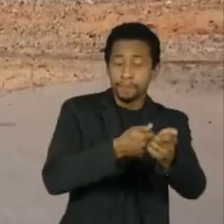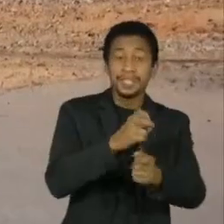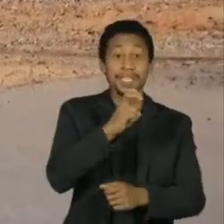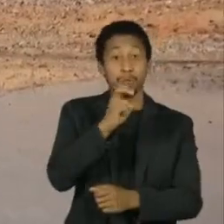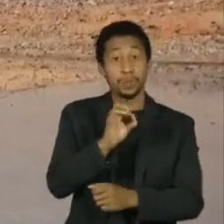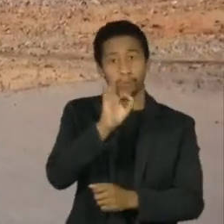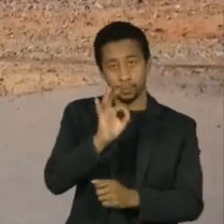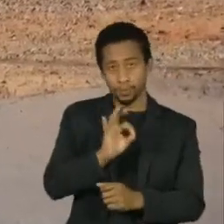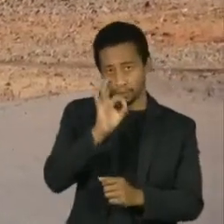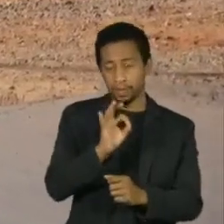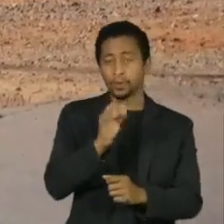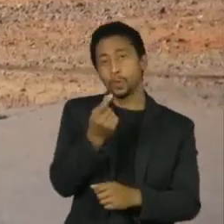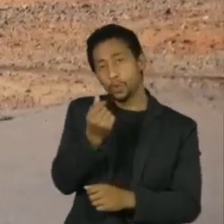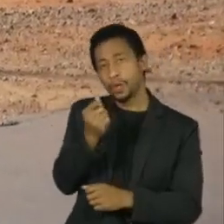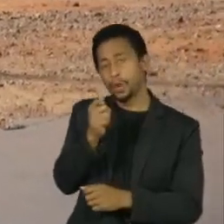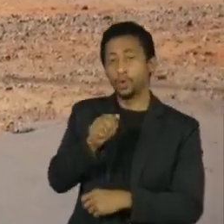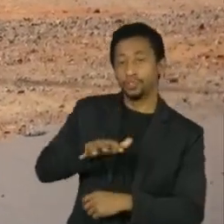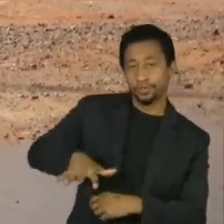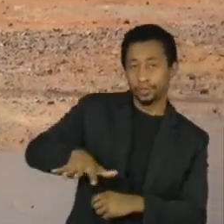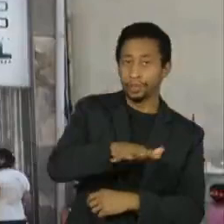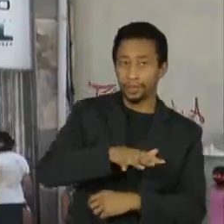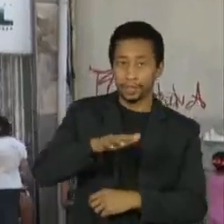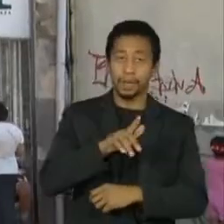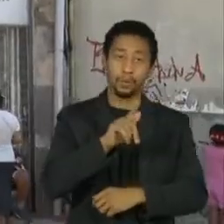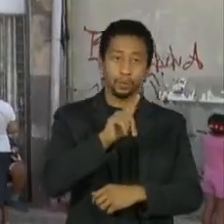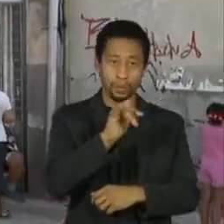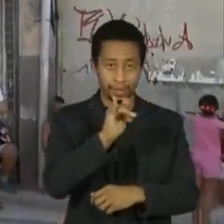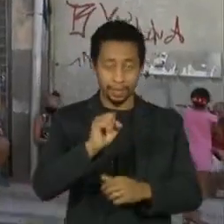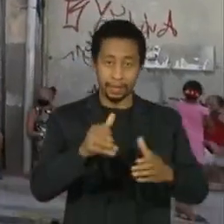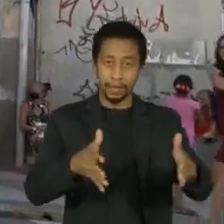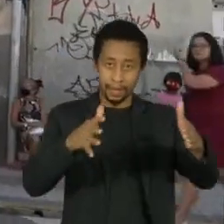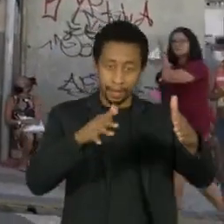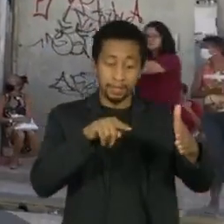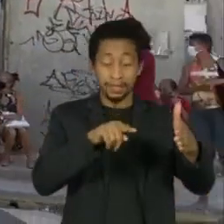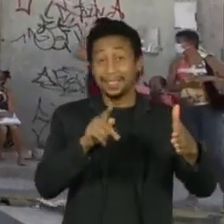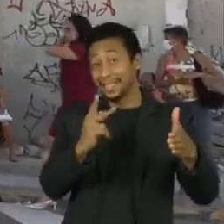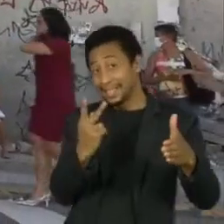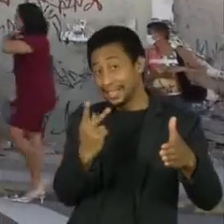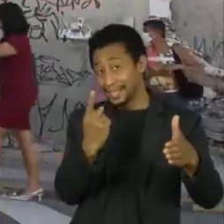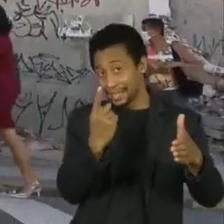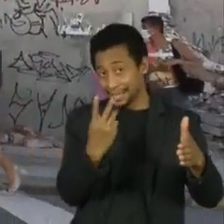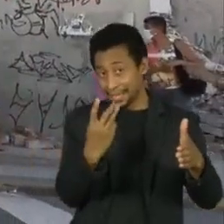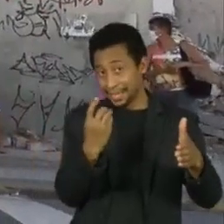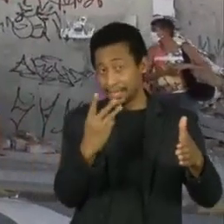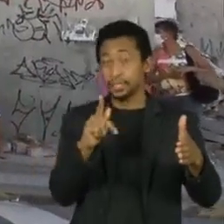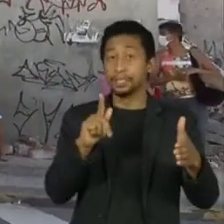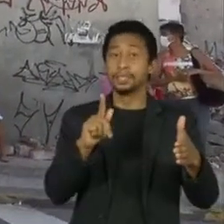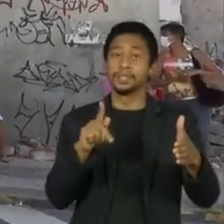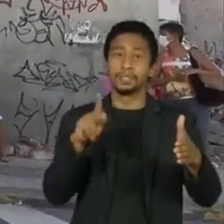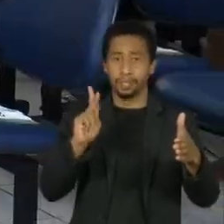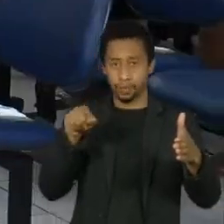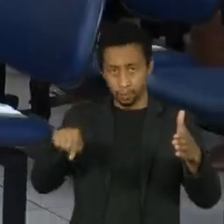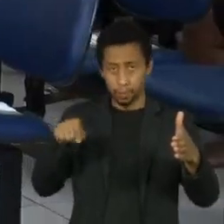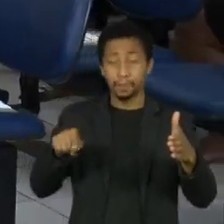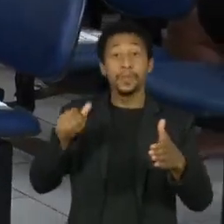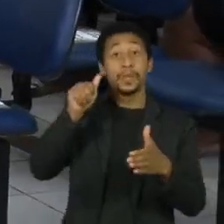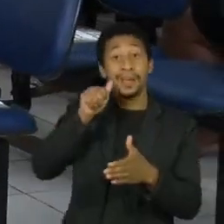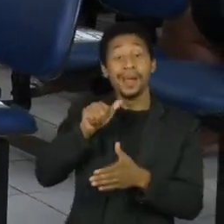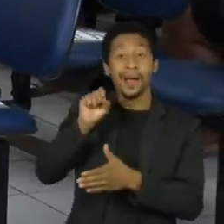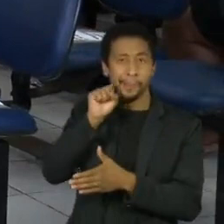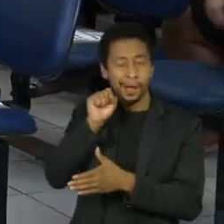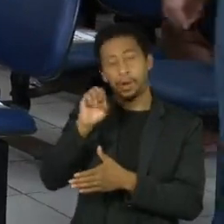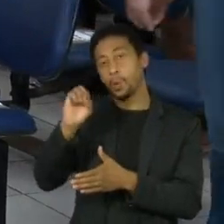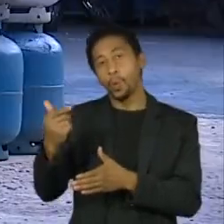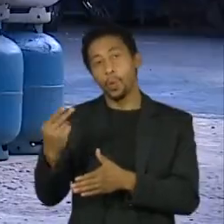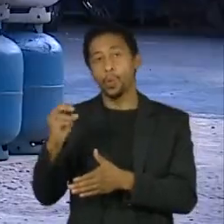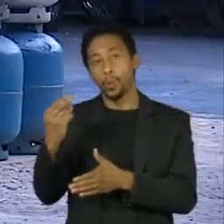cento do preço médio Nacional do botijão de 13kg o auxílio será pago preferencialmente a mulher responsável pela família E terá